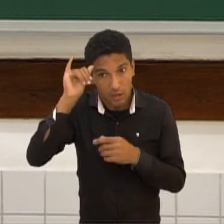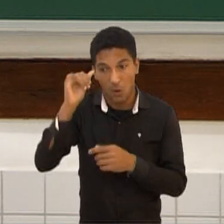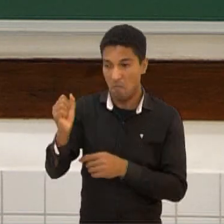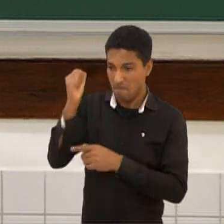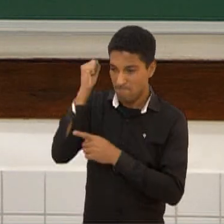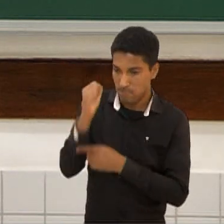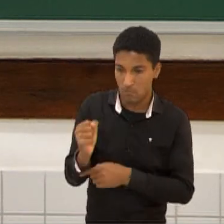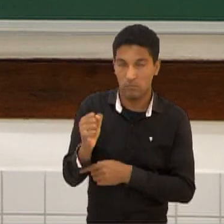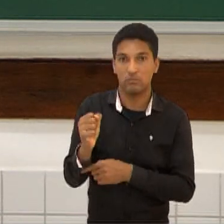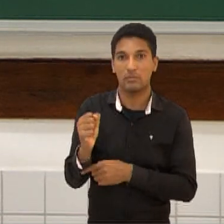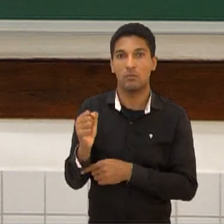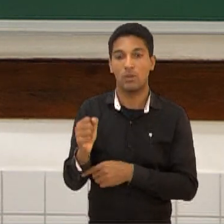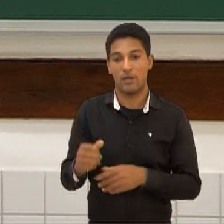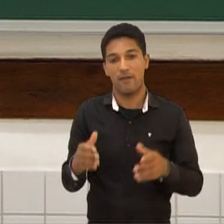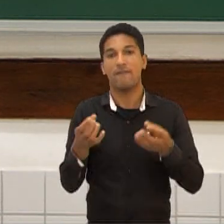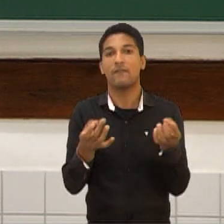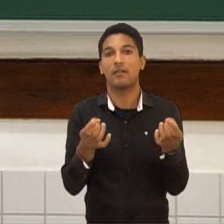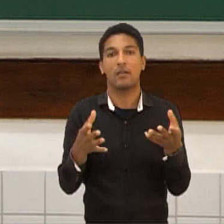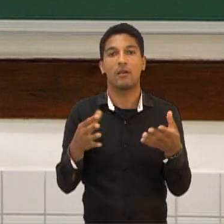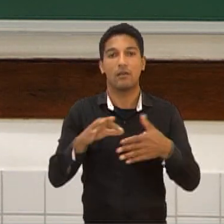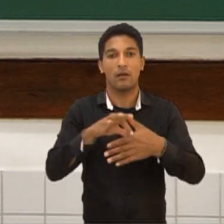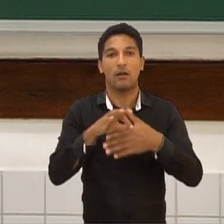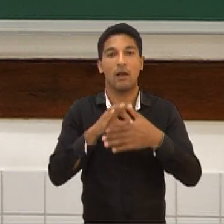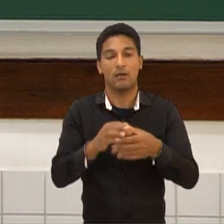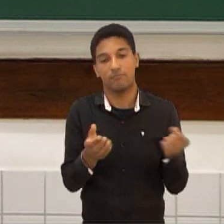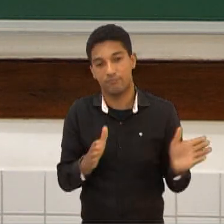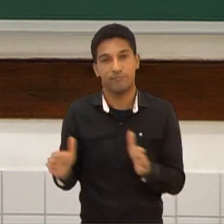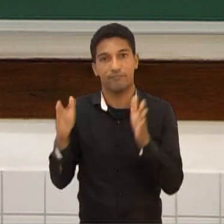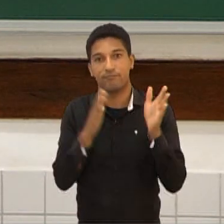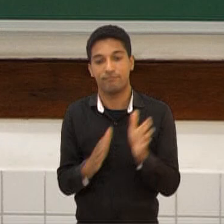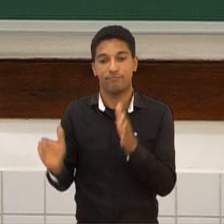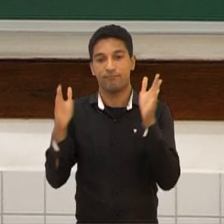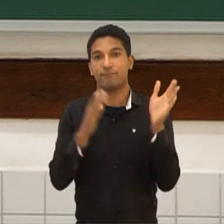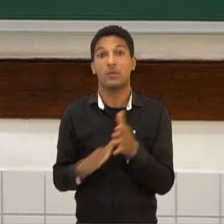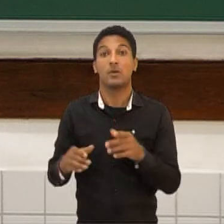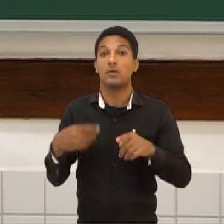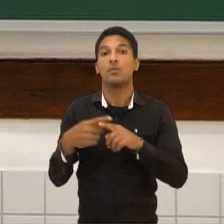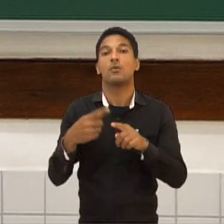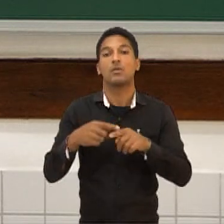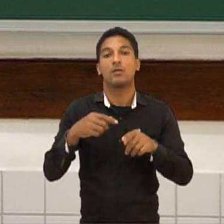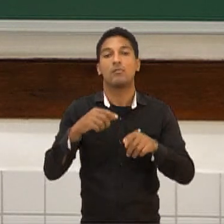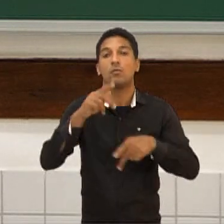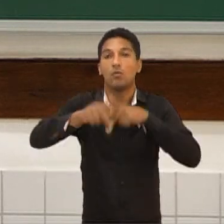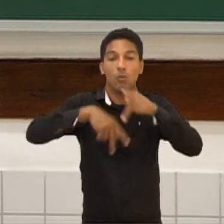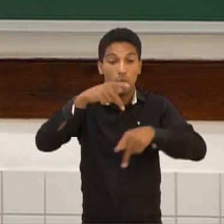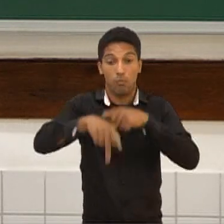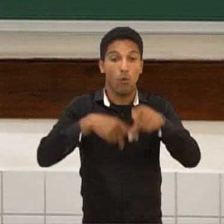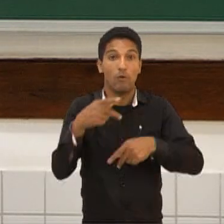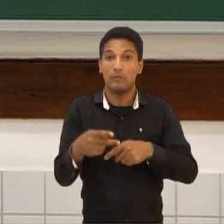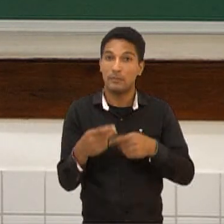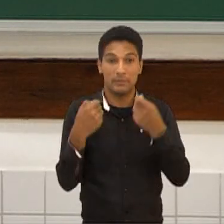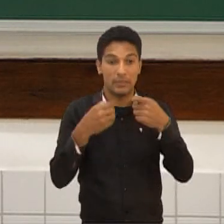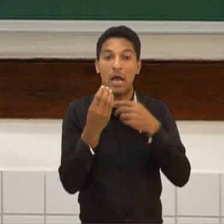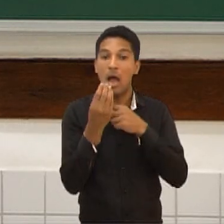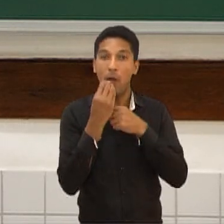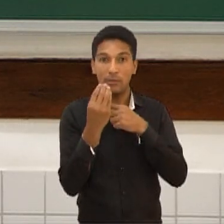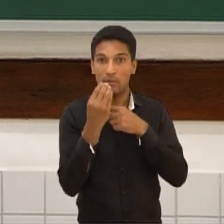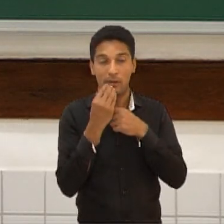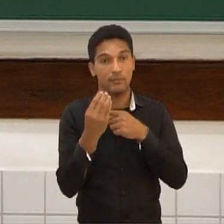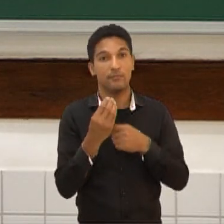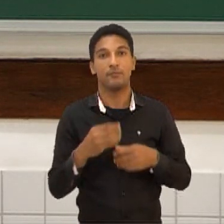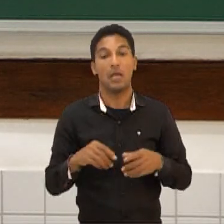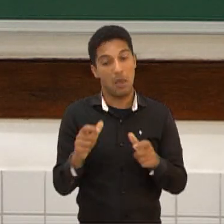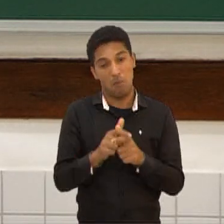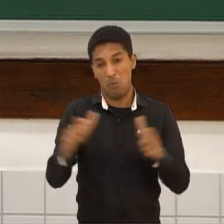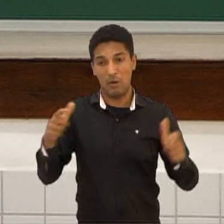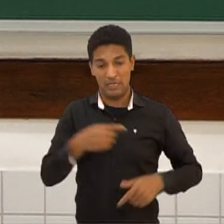da carne vermelha. Por quê? Tem que atender a demanda da população. É uma população gigantesca. O Brasil,